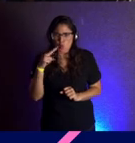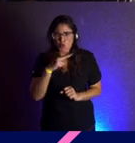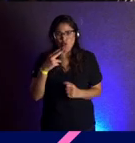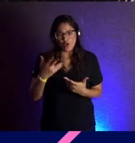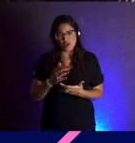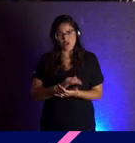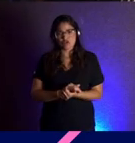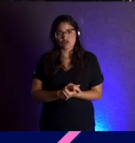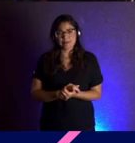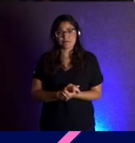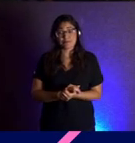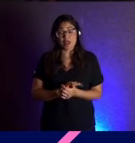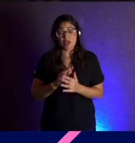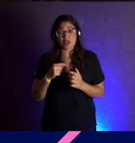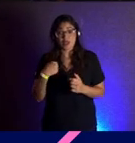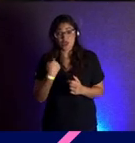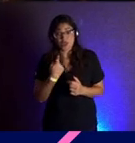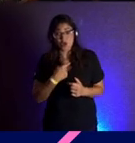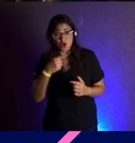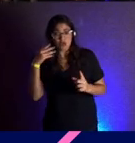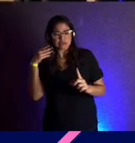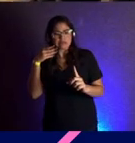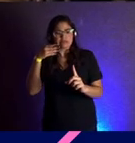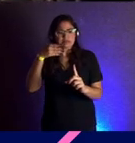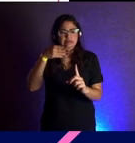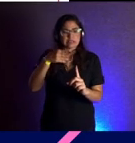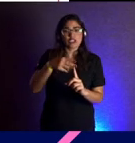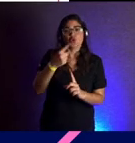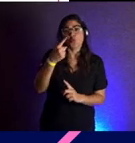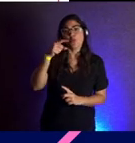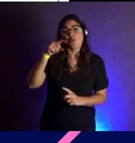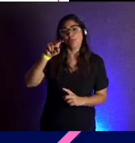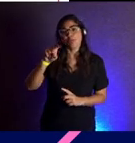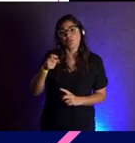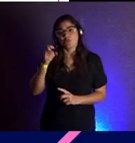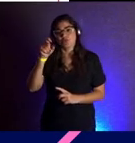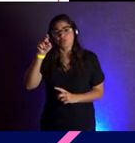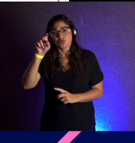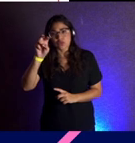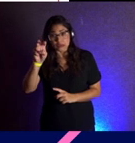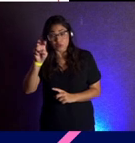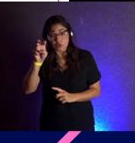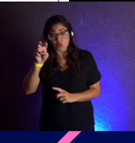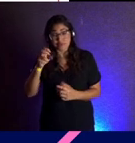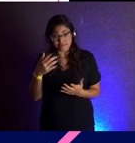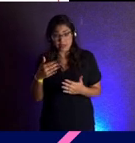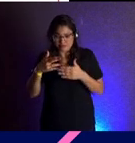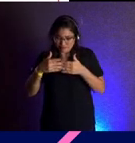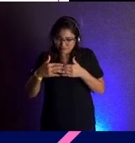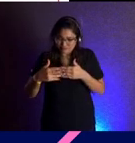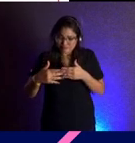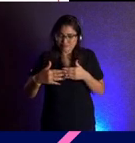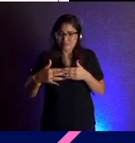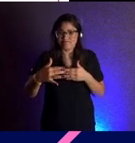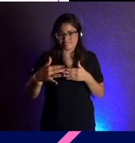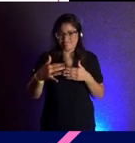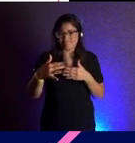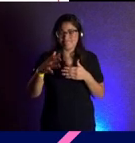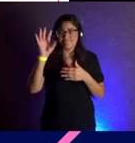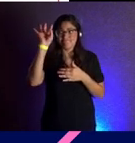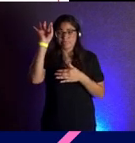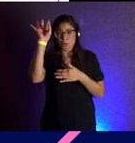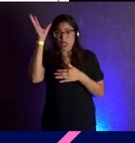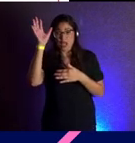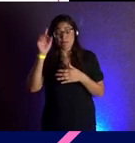de 1,5, né? Muito em breve, em termos temporais, né? E